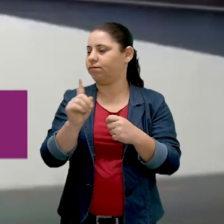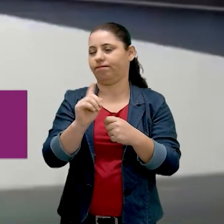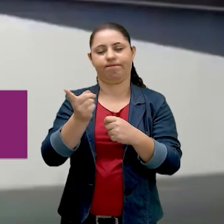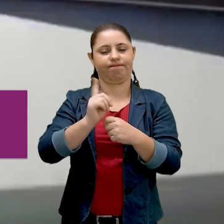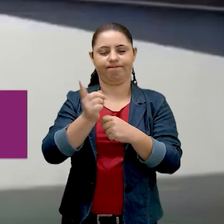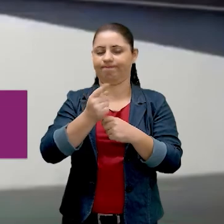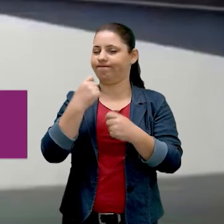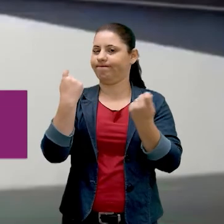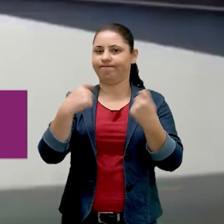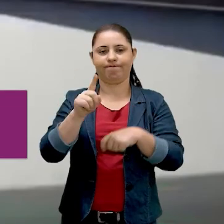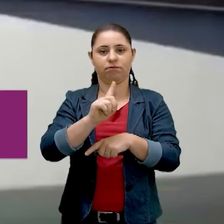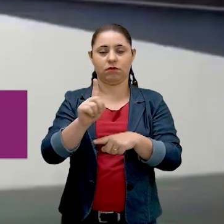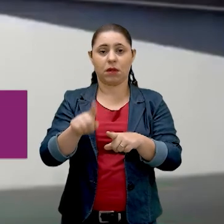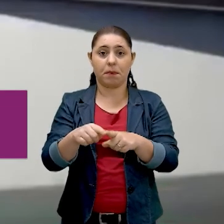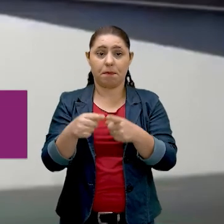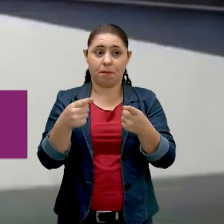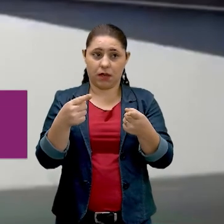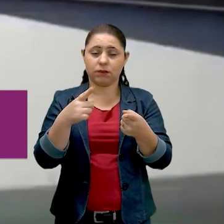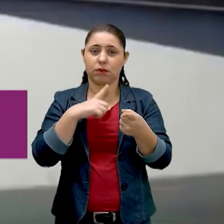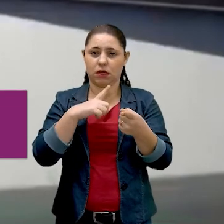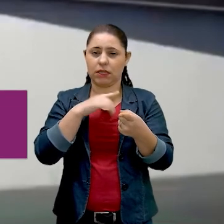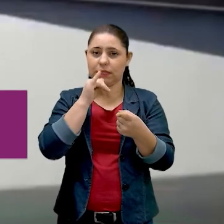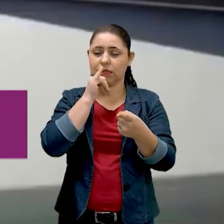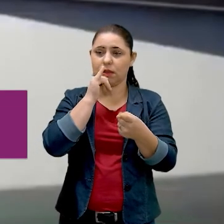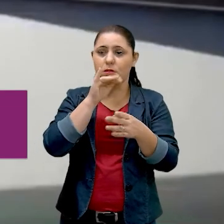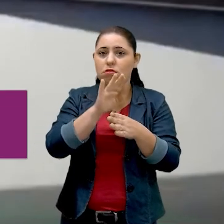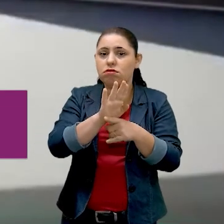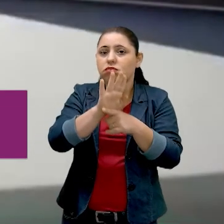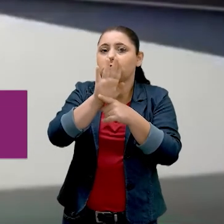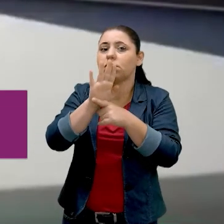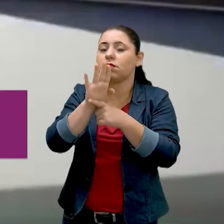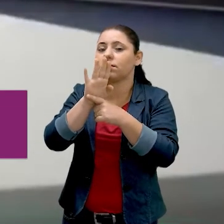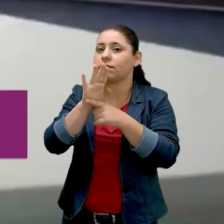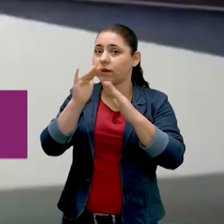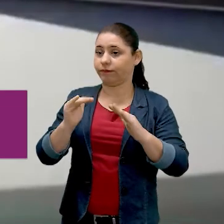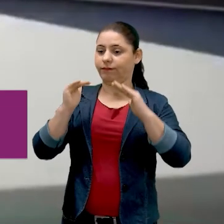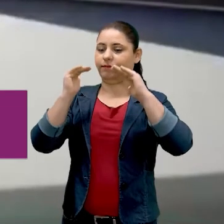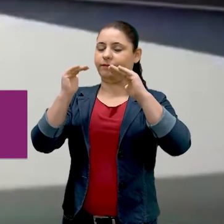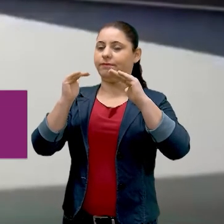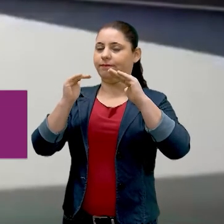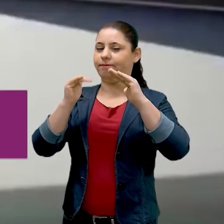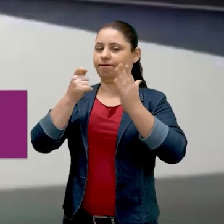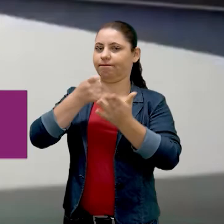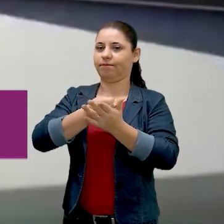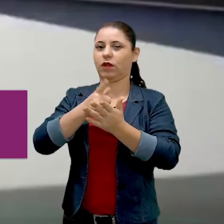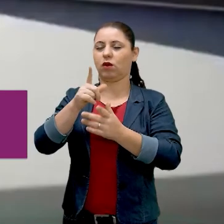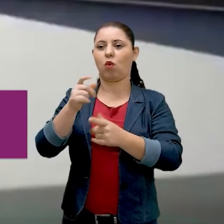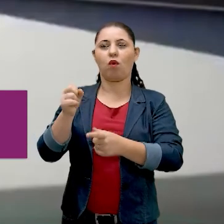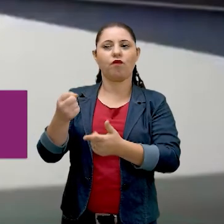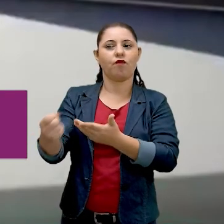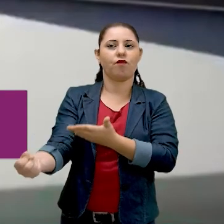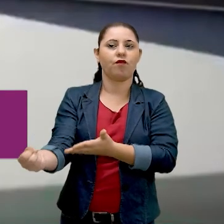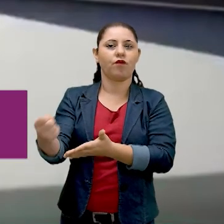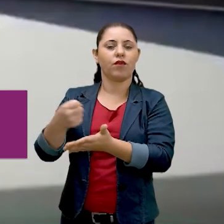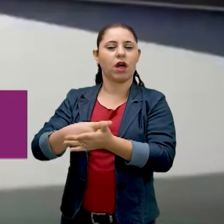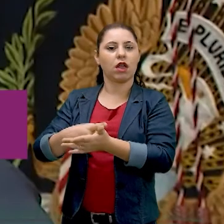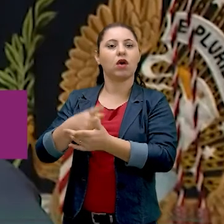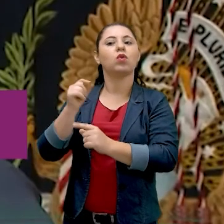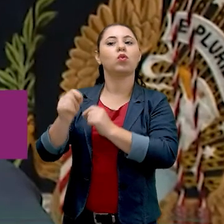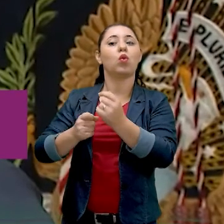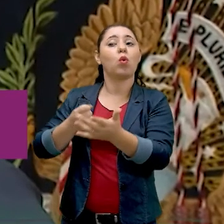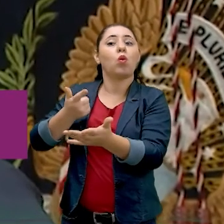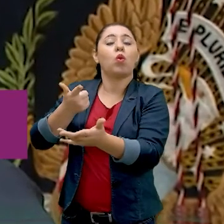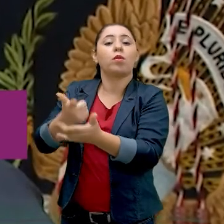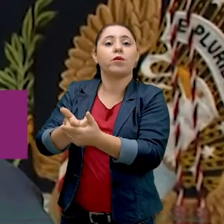você me perguntar, eles precisam? Não, não precisam. Mas por uma certa garantia, por uma certa hegemonia, eles vão importar. O